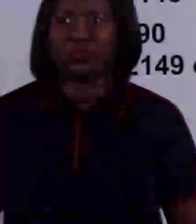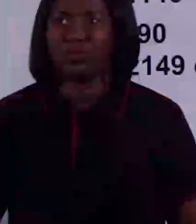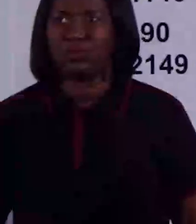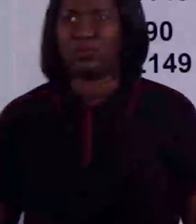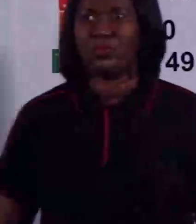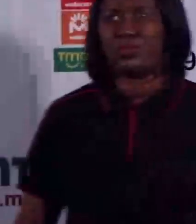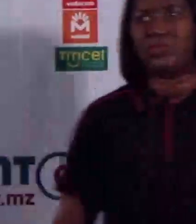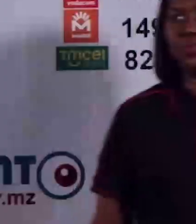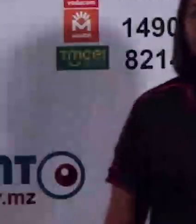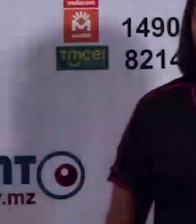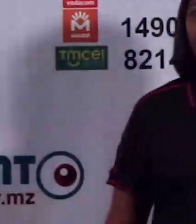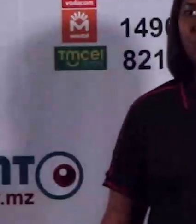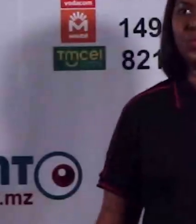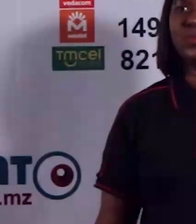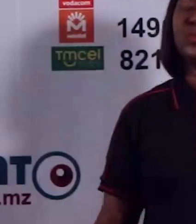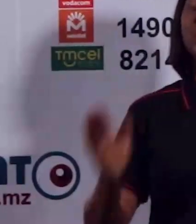Boa tarde.